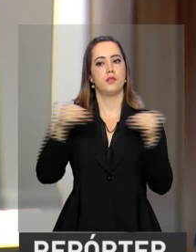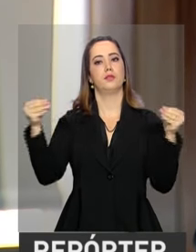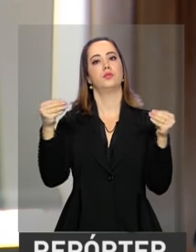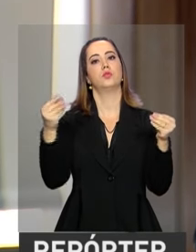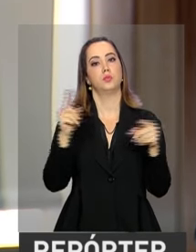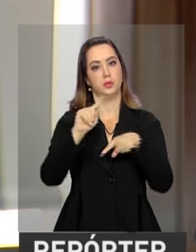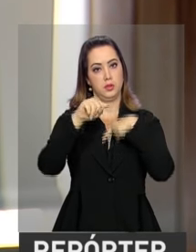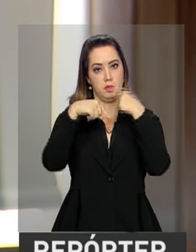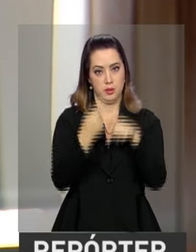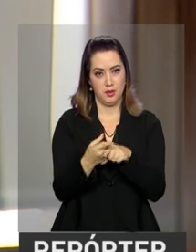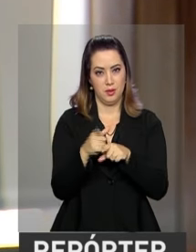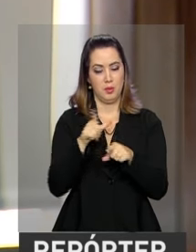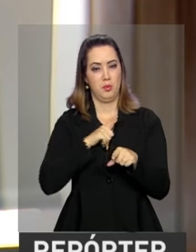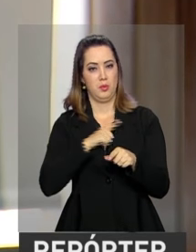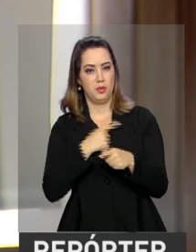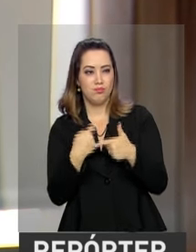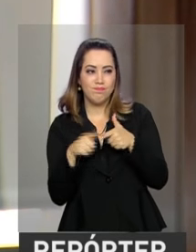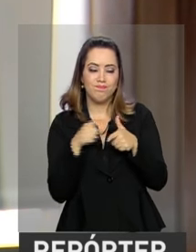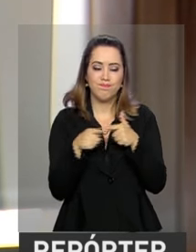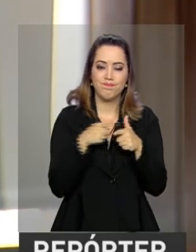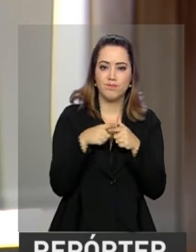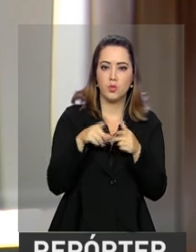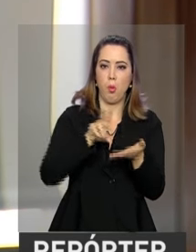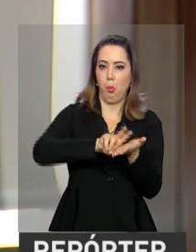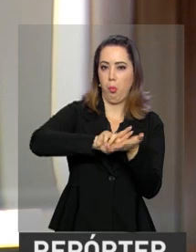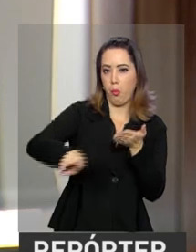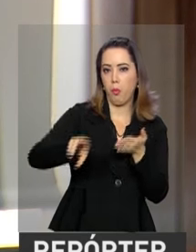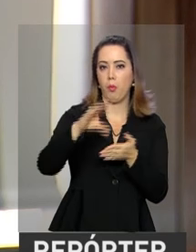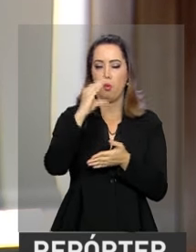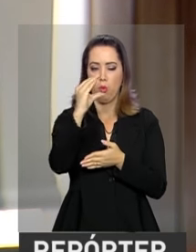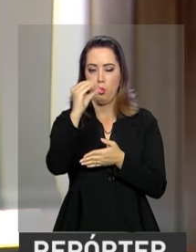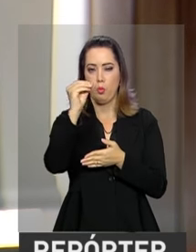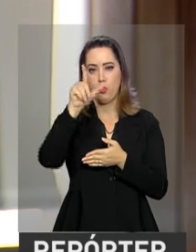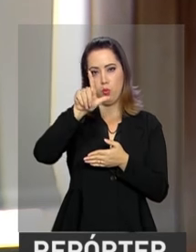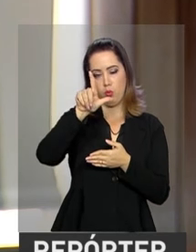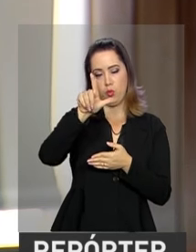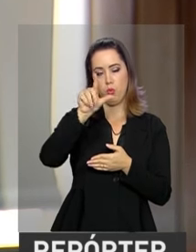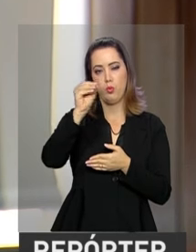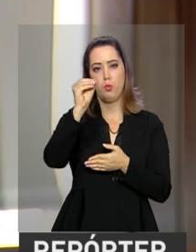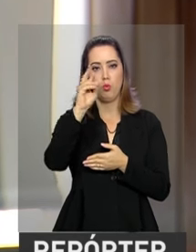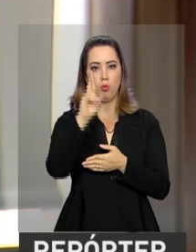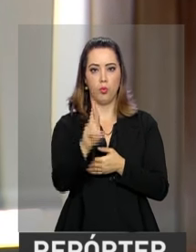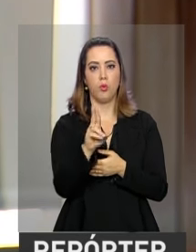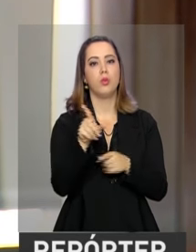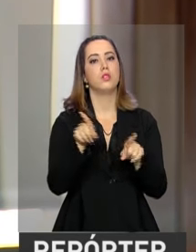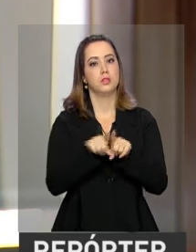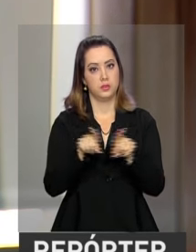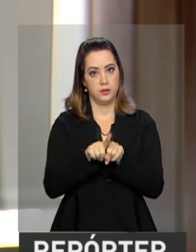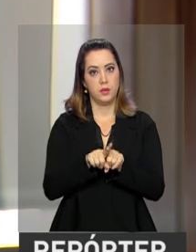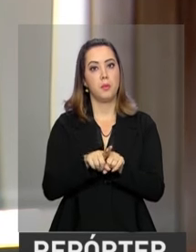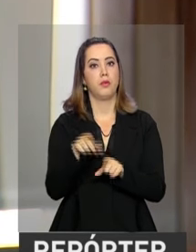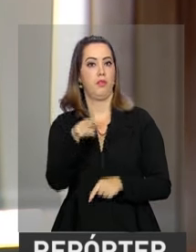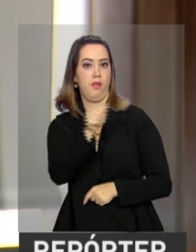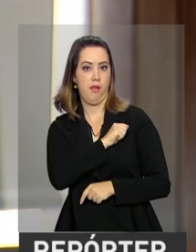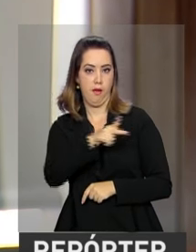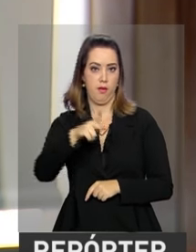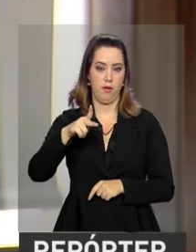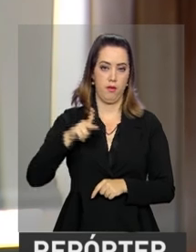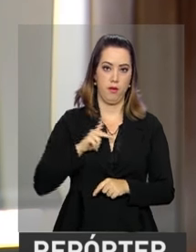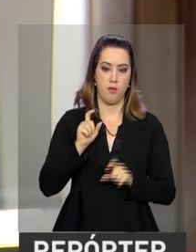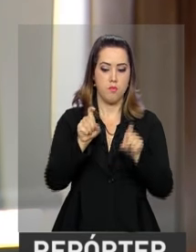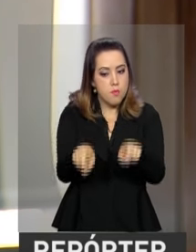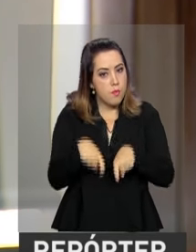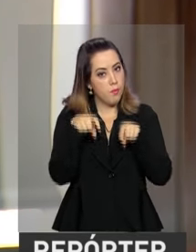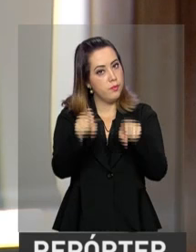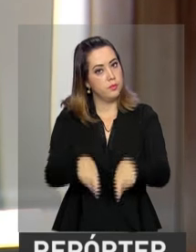cassação do Collor, se criou a aposentadoria do trabalhador rural. A aposentadoria do trabalhador rural